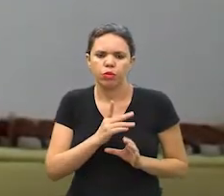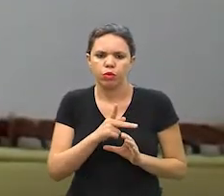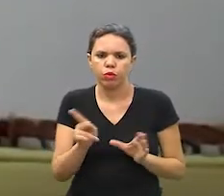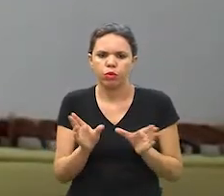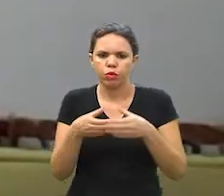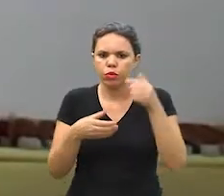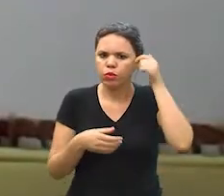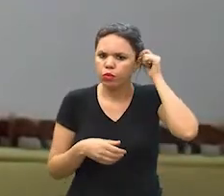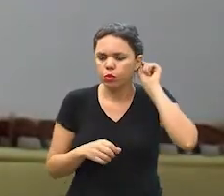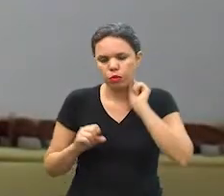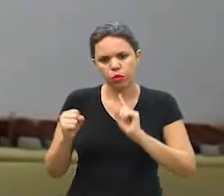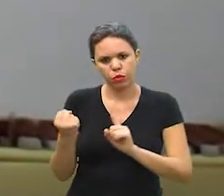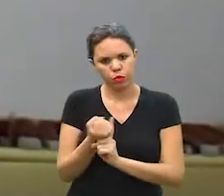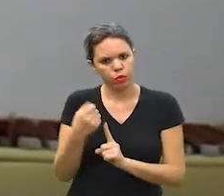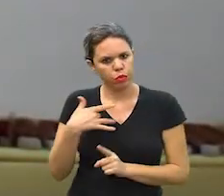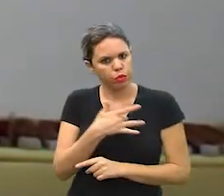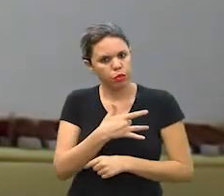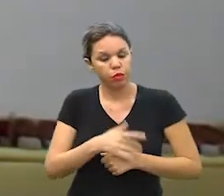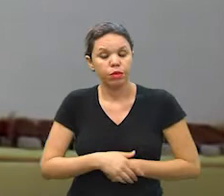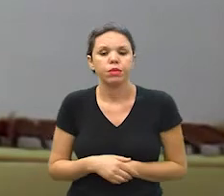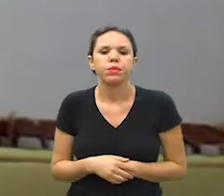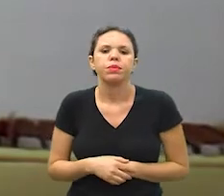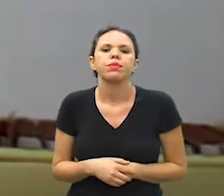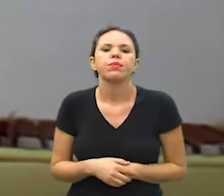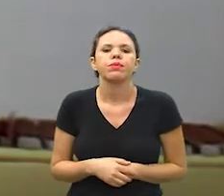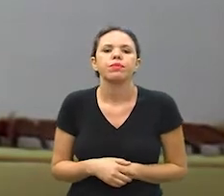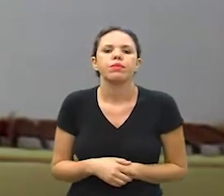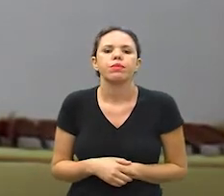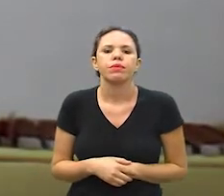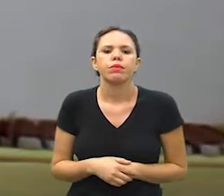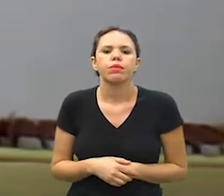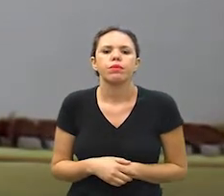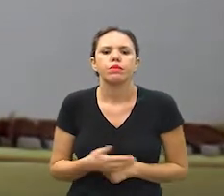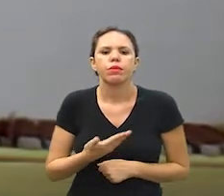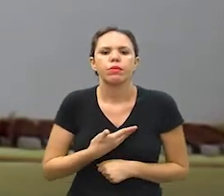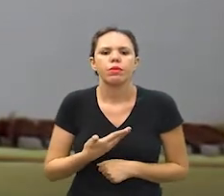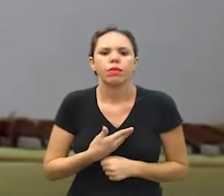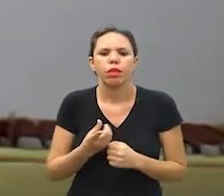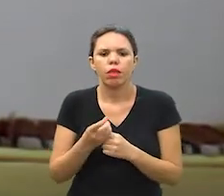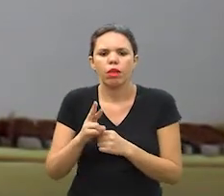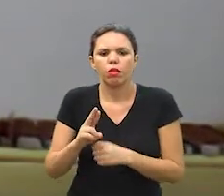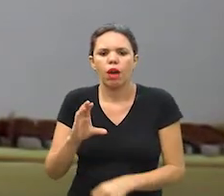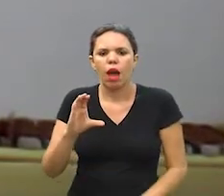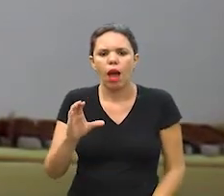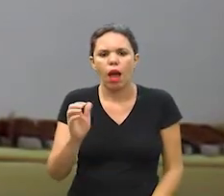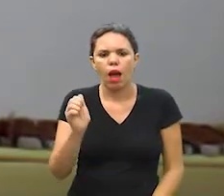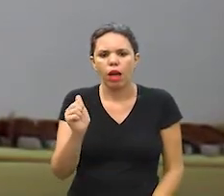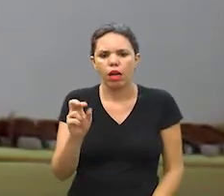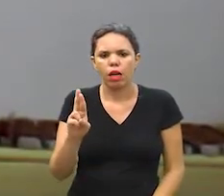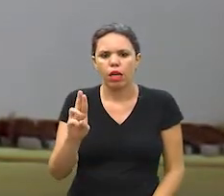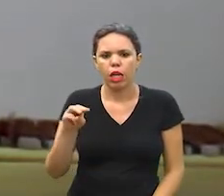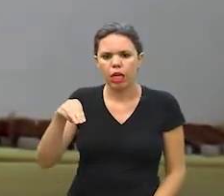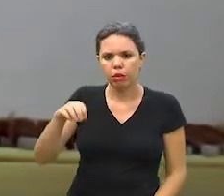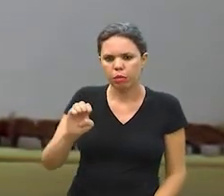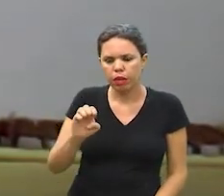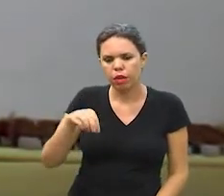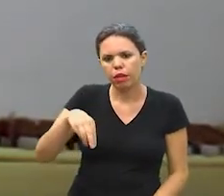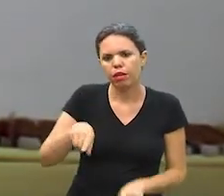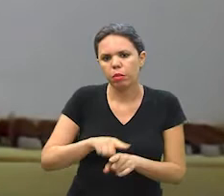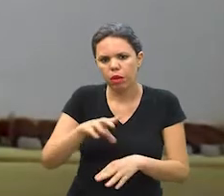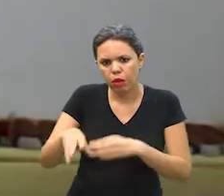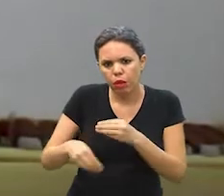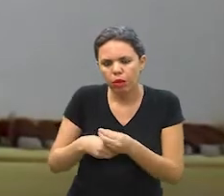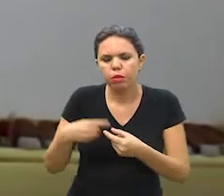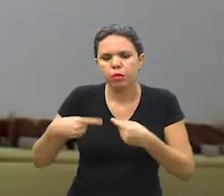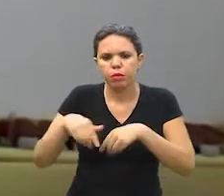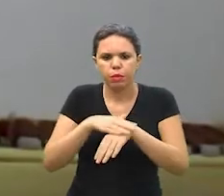Comissão Social e Saúde, nossa companheira, querida doutora Carmen, também compondo conosco aqui a